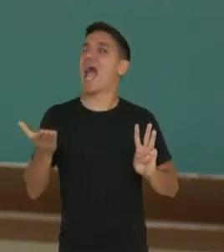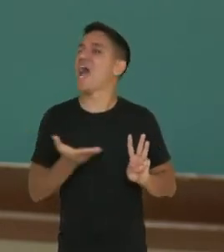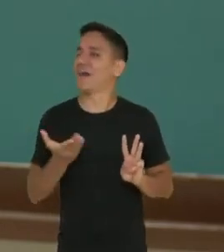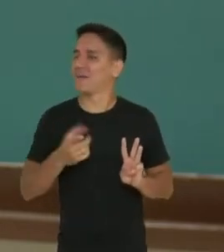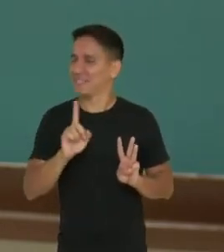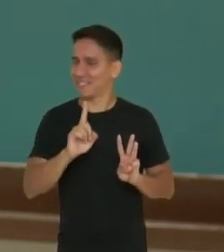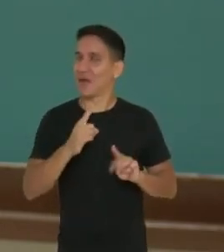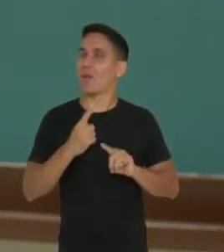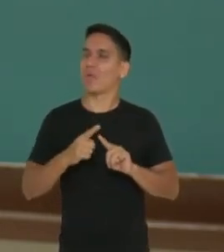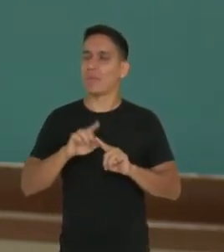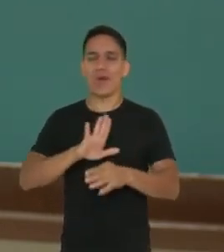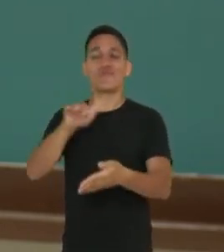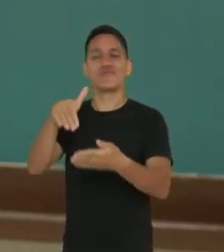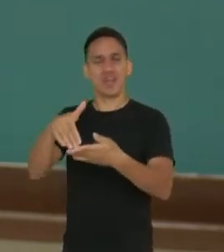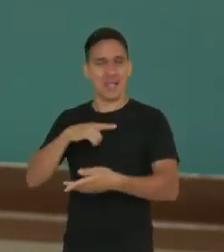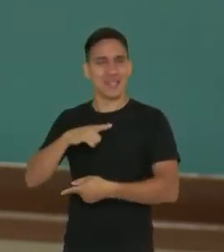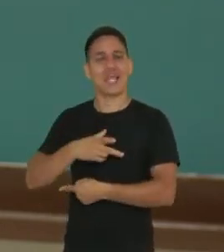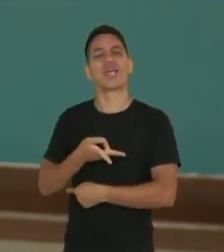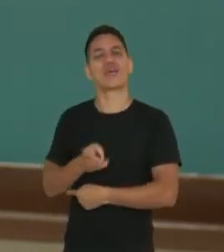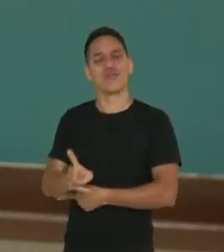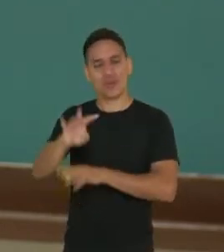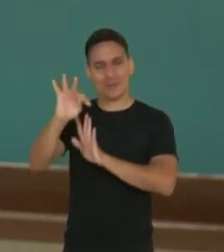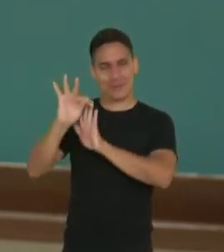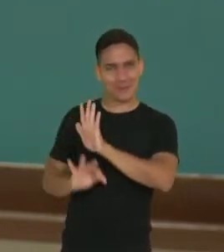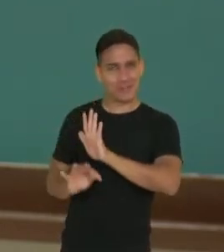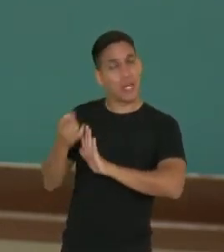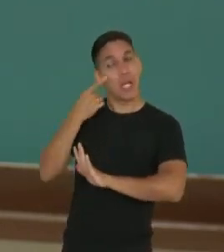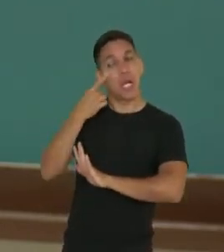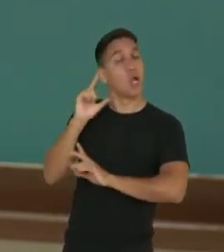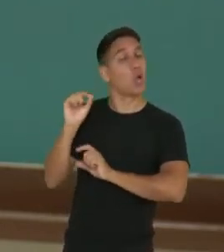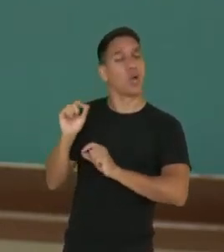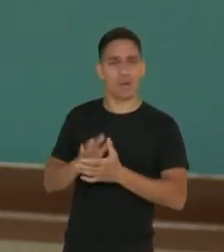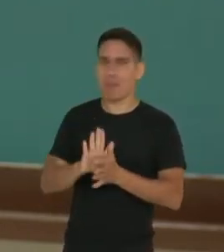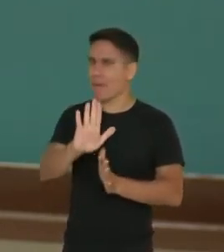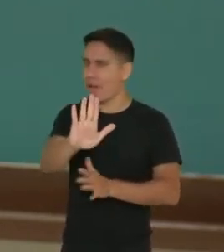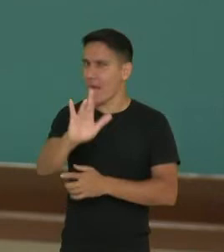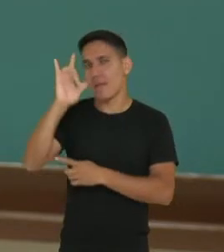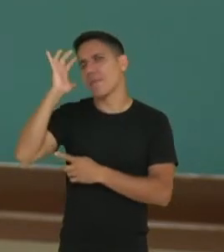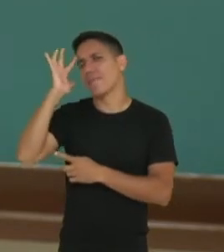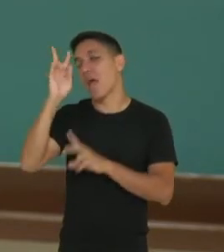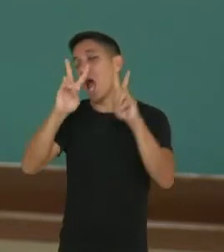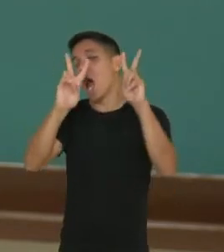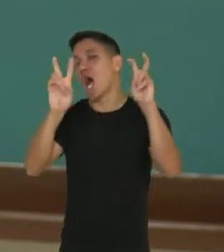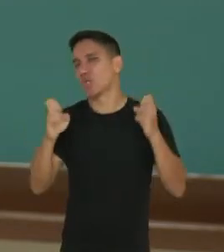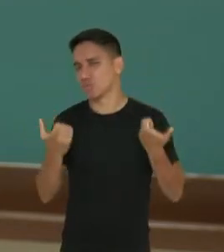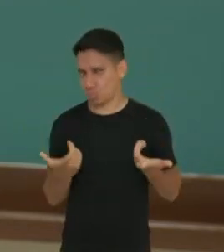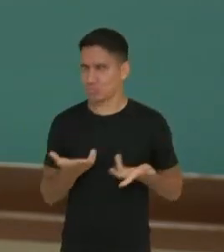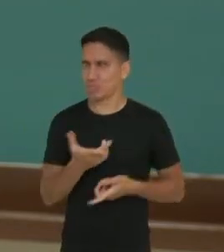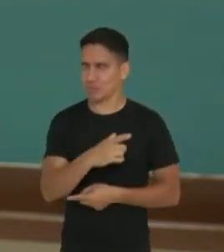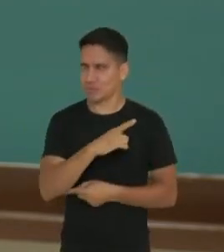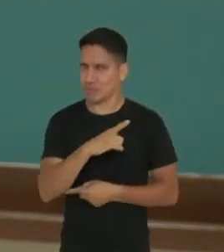não estragar a continuidade do texto. Mas pense um pouquinho a respeito.